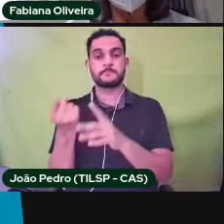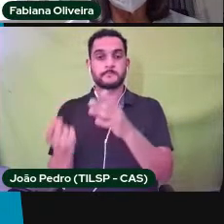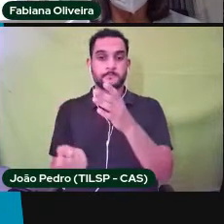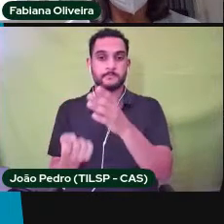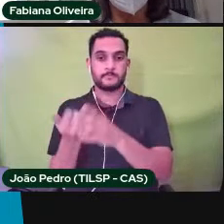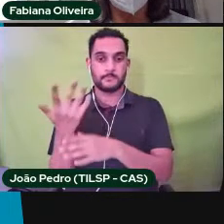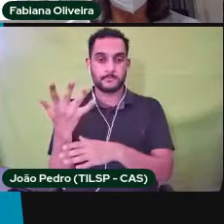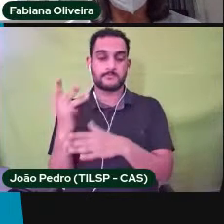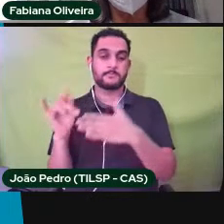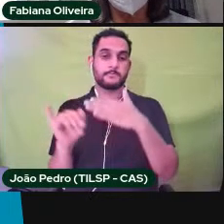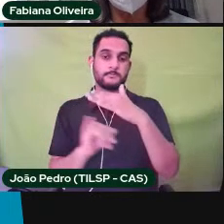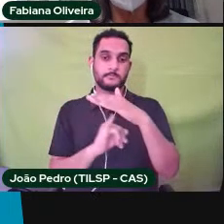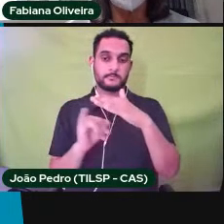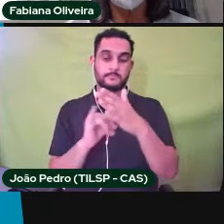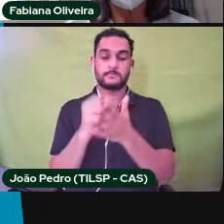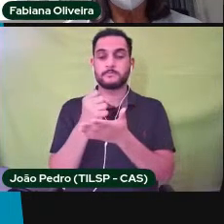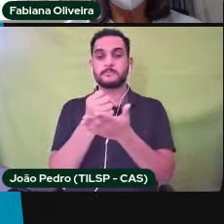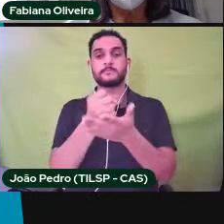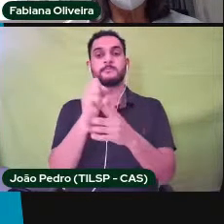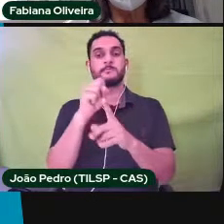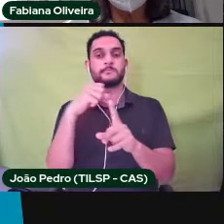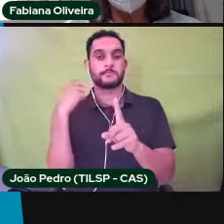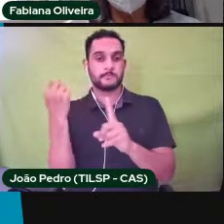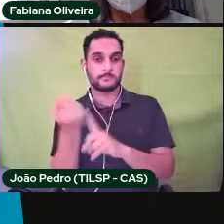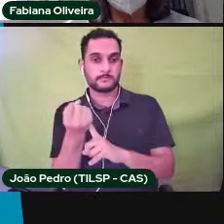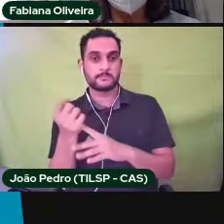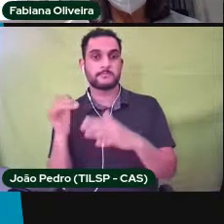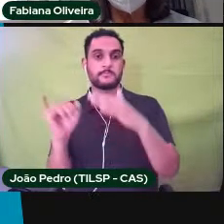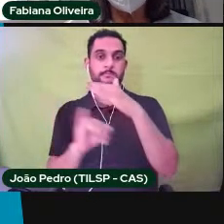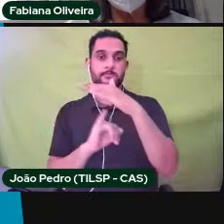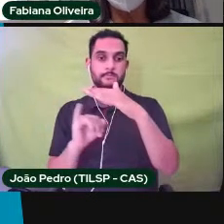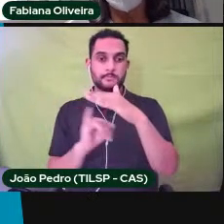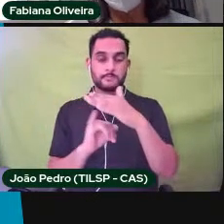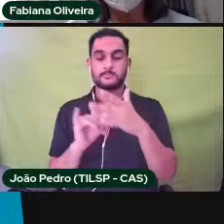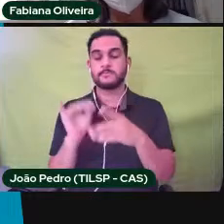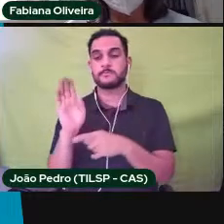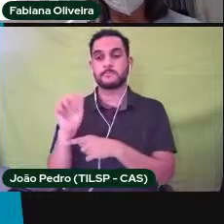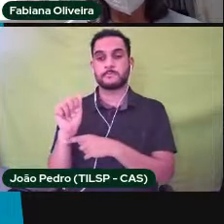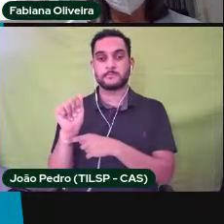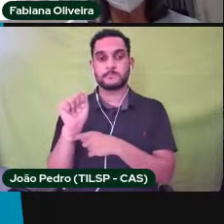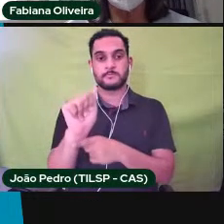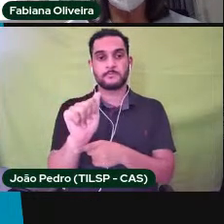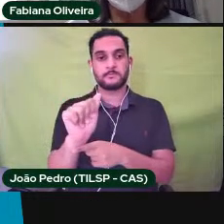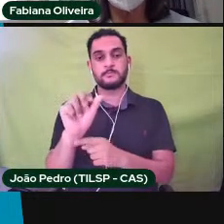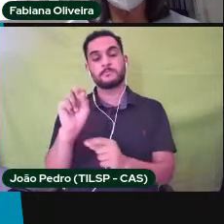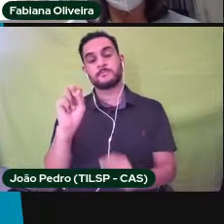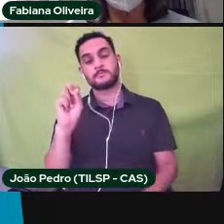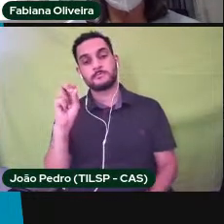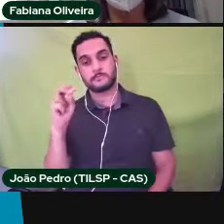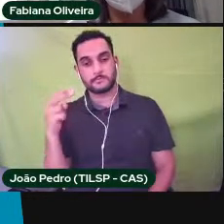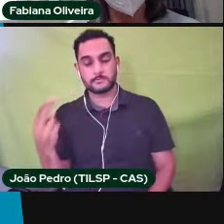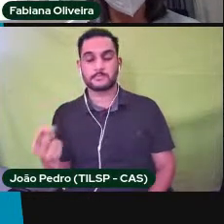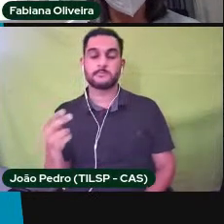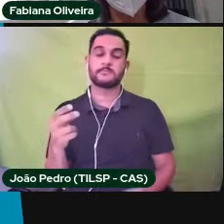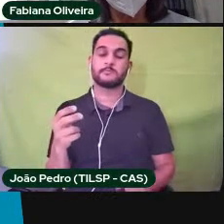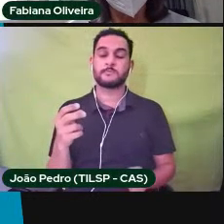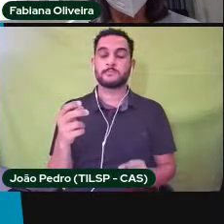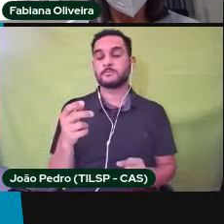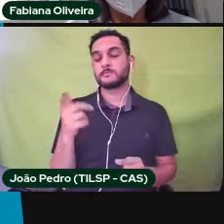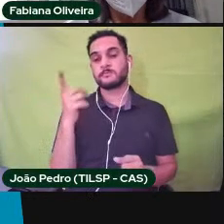de assistência social, uma entidade de assessoramento e ou atendimento de defesa e garantia de